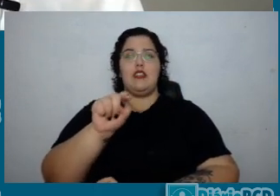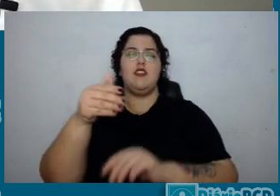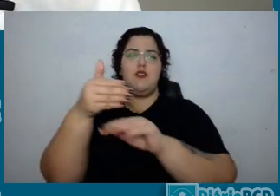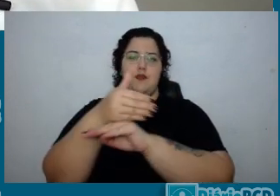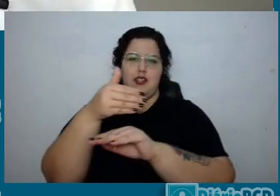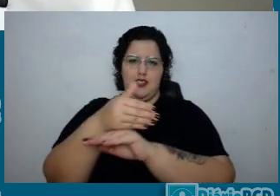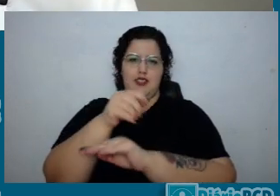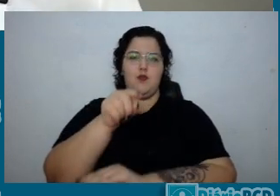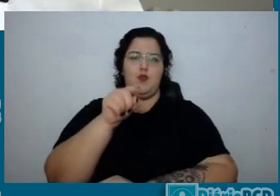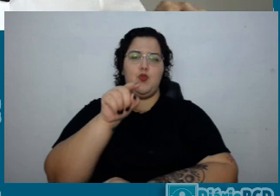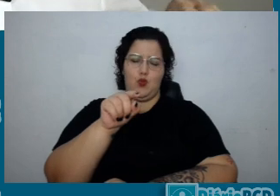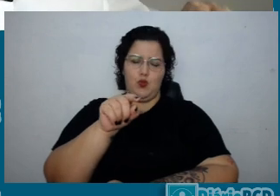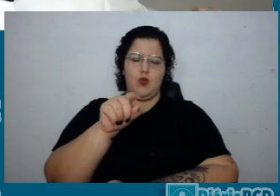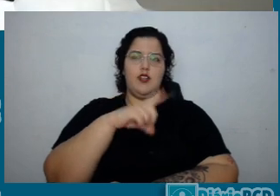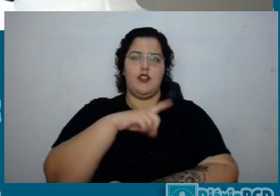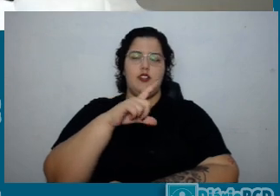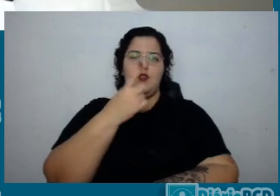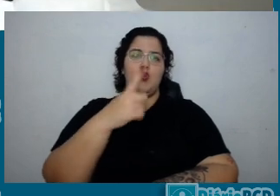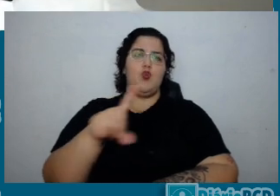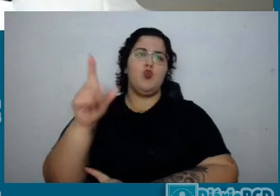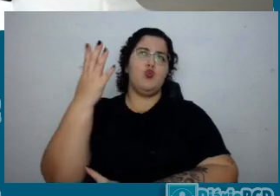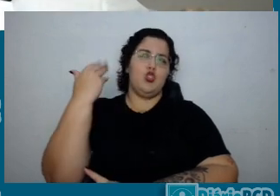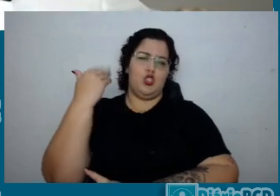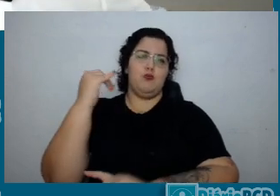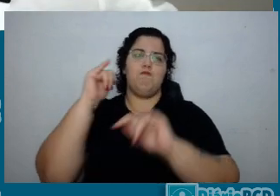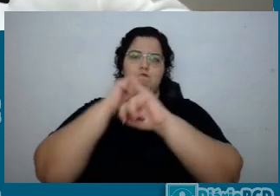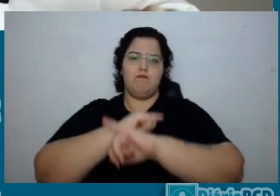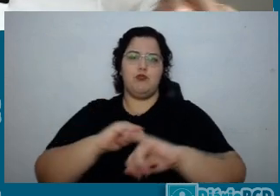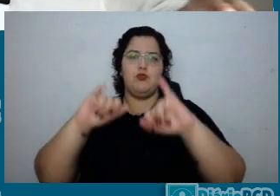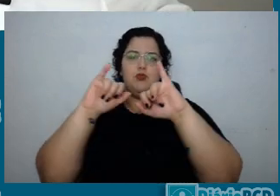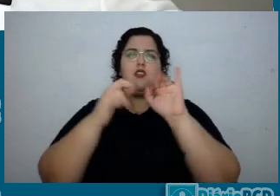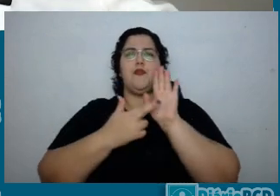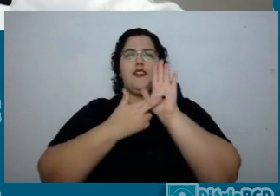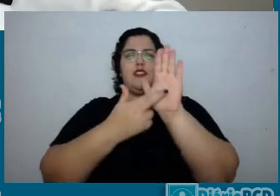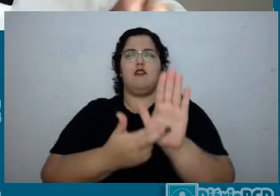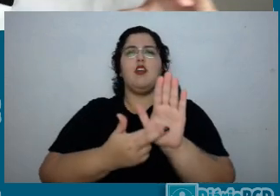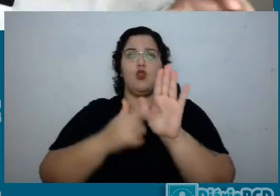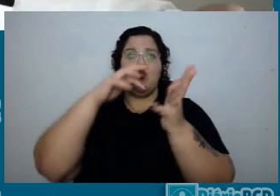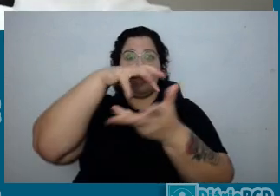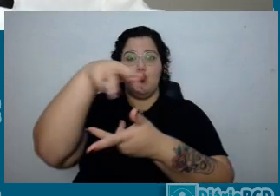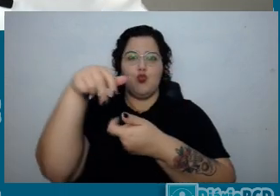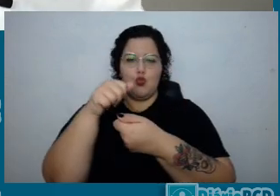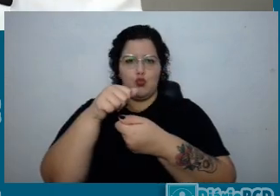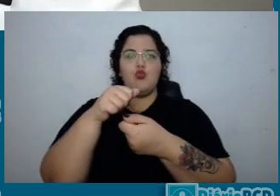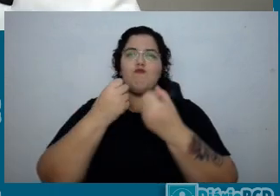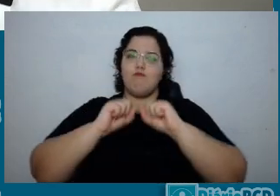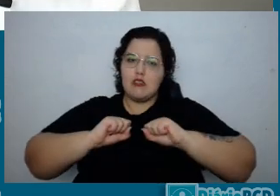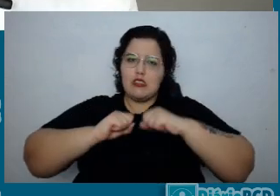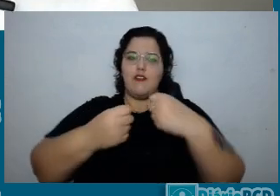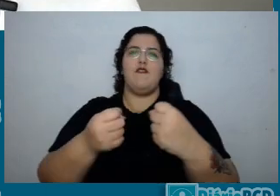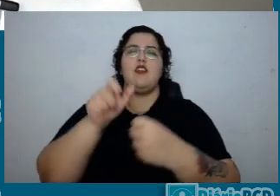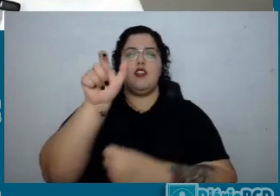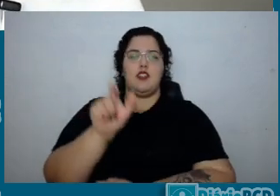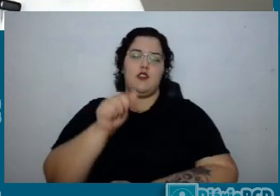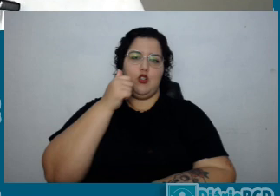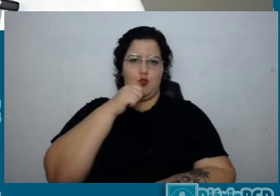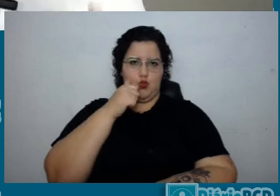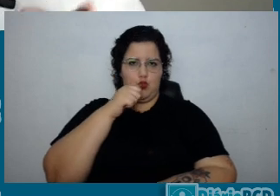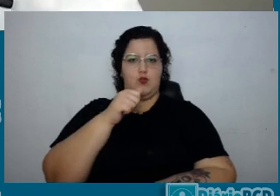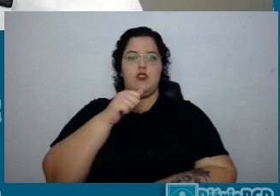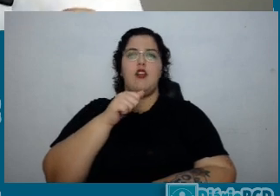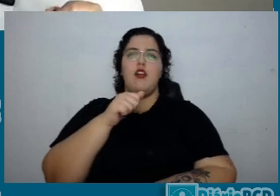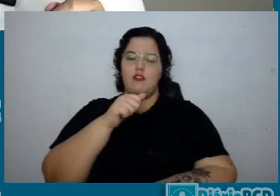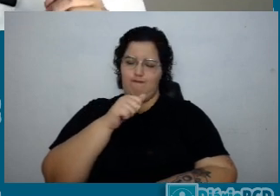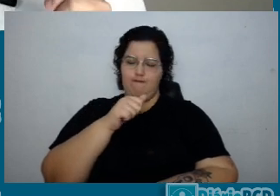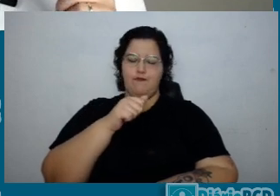sinal, participou de uma última transmissão em que envolveu aí representantes de todo o mundo em defesa da Sônia Maria de